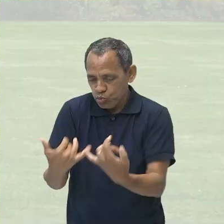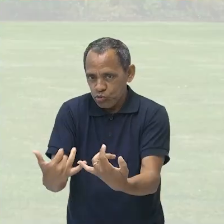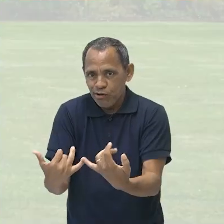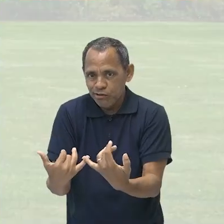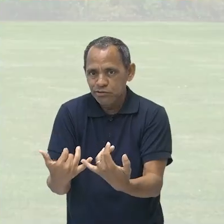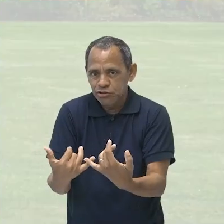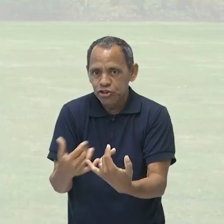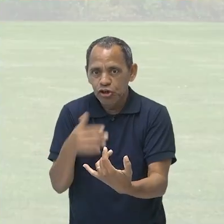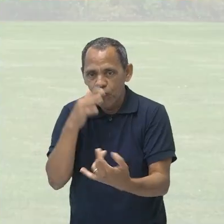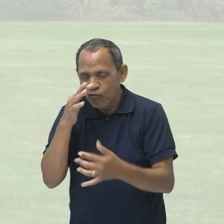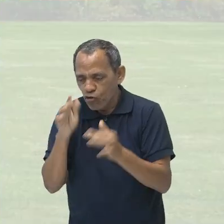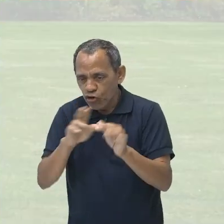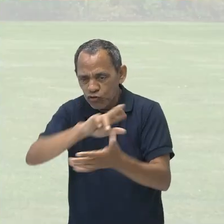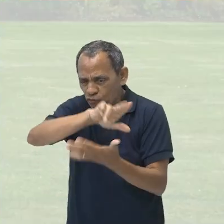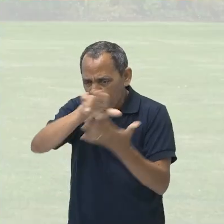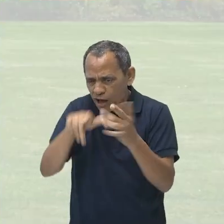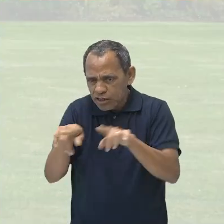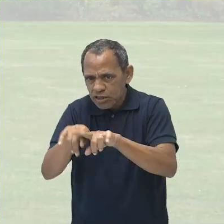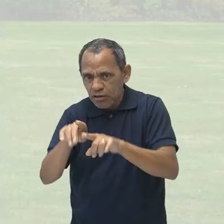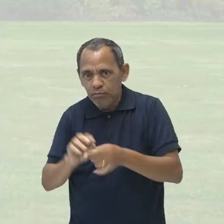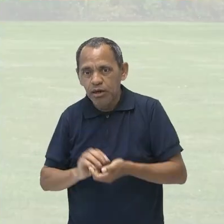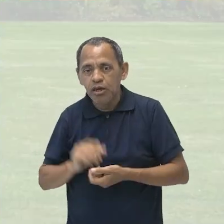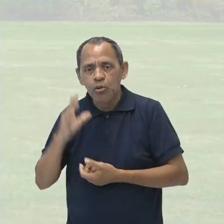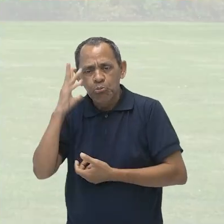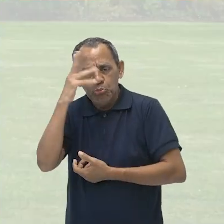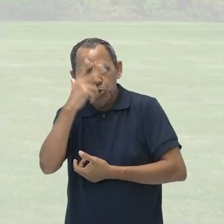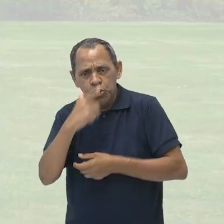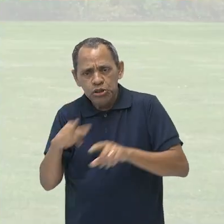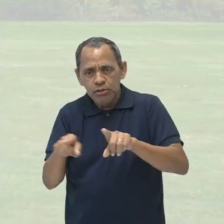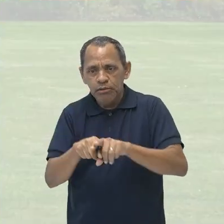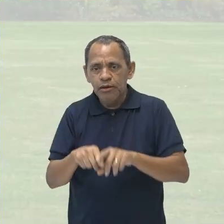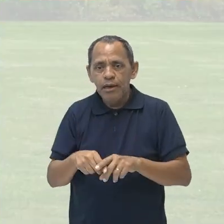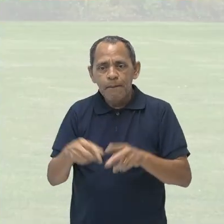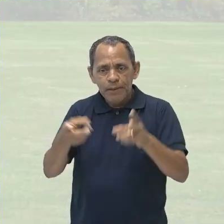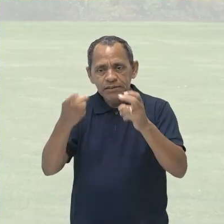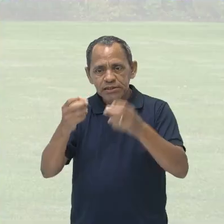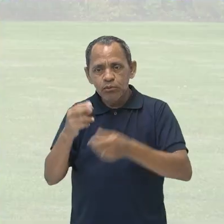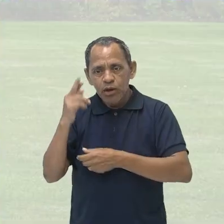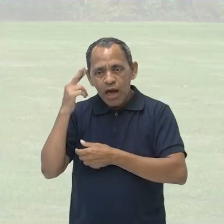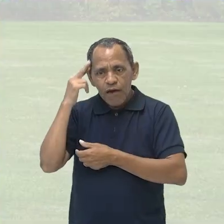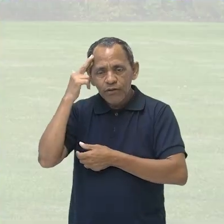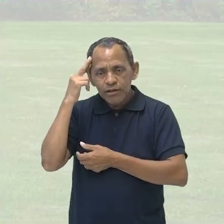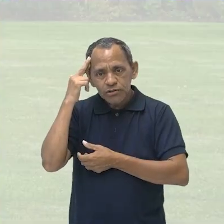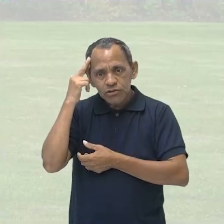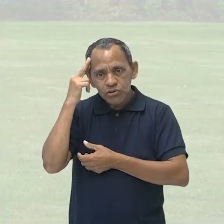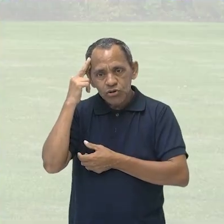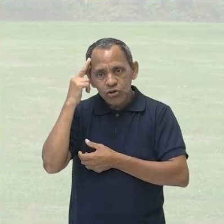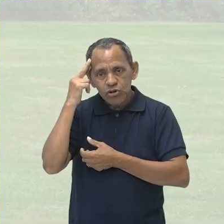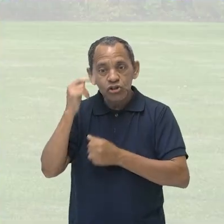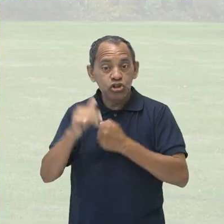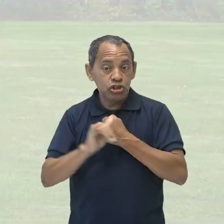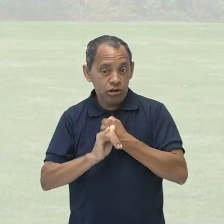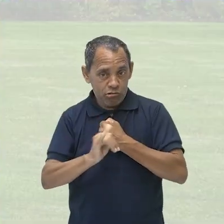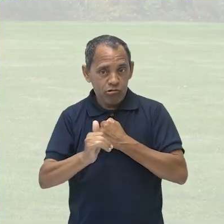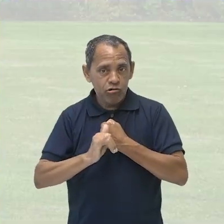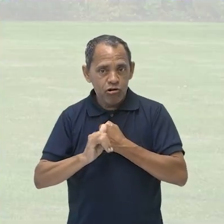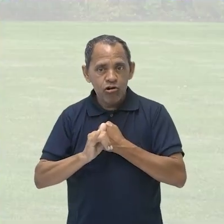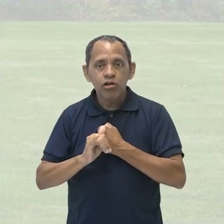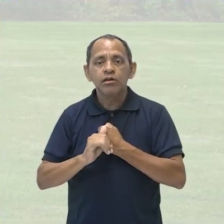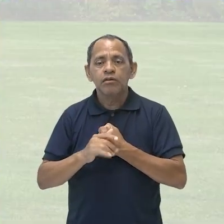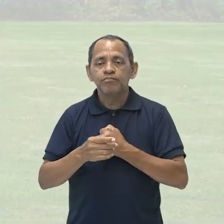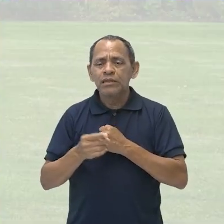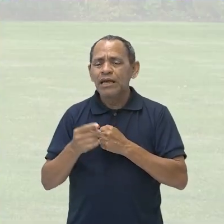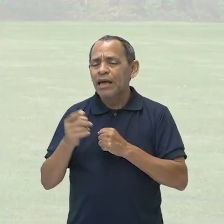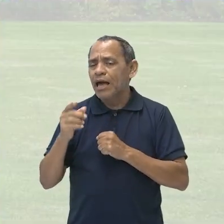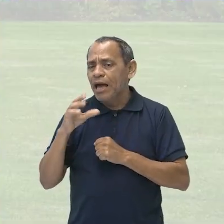daquele mesmo jardim belo que aquela flor veio. Então vejam as reflexões que esta crônica, que foi uma crônica bem breve,